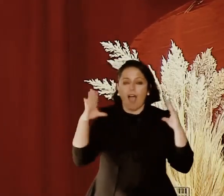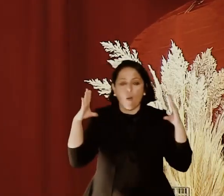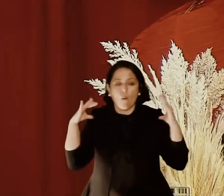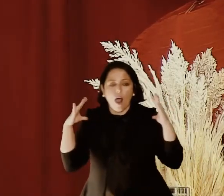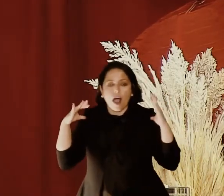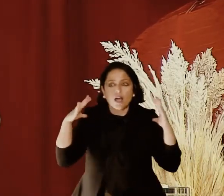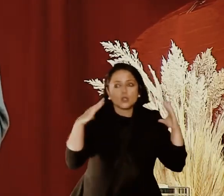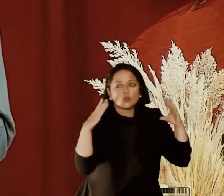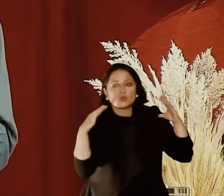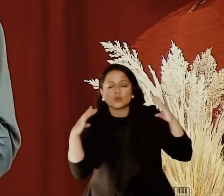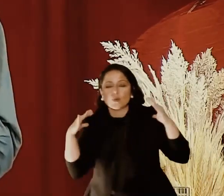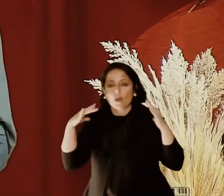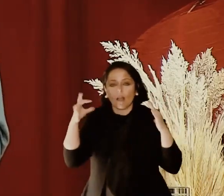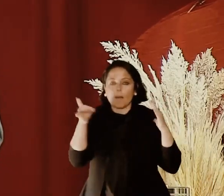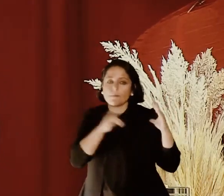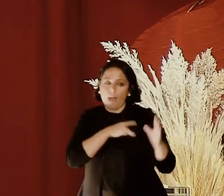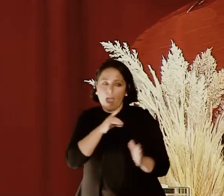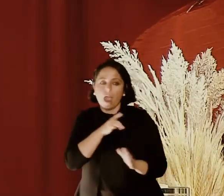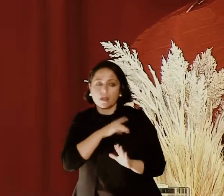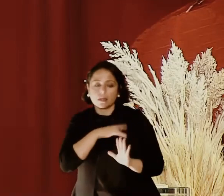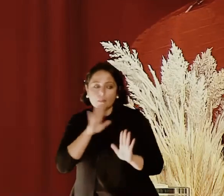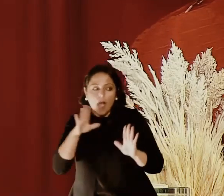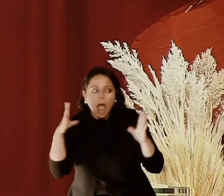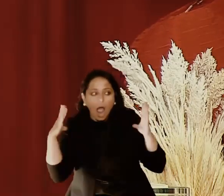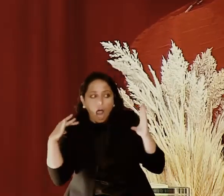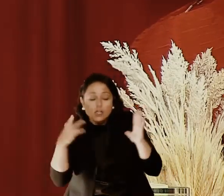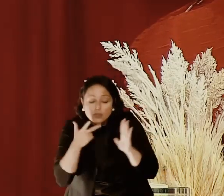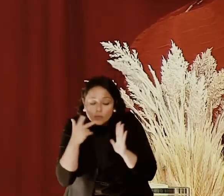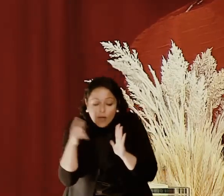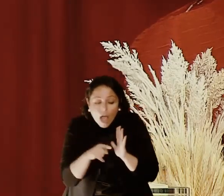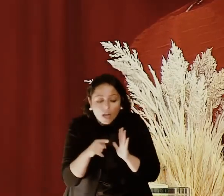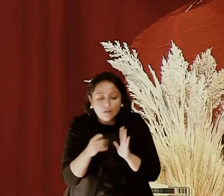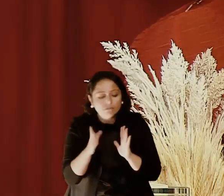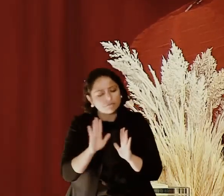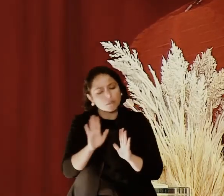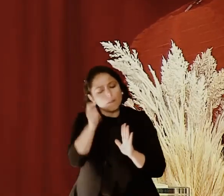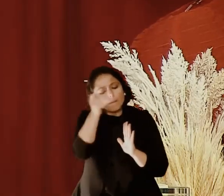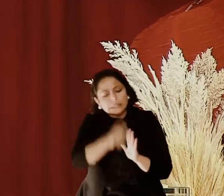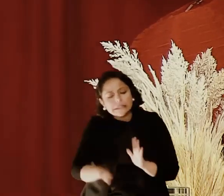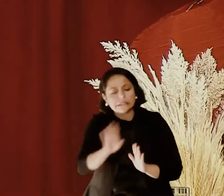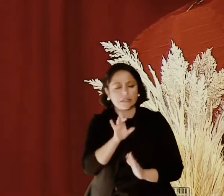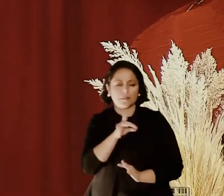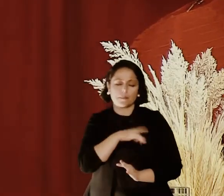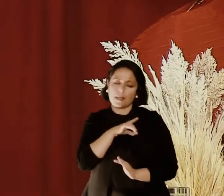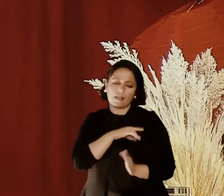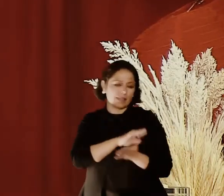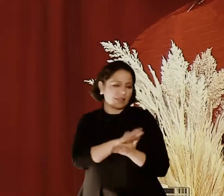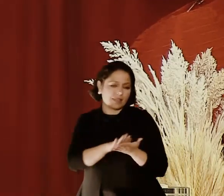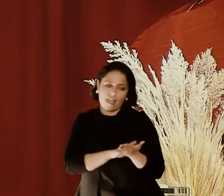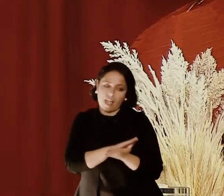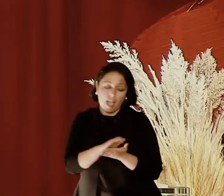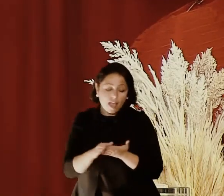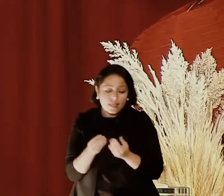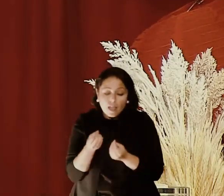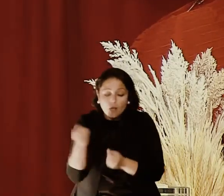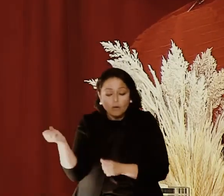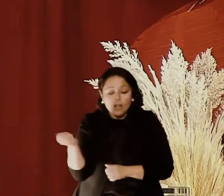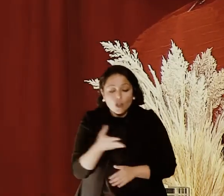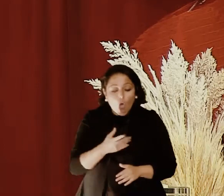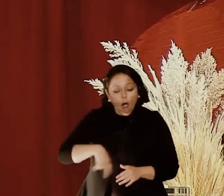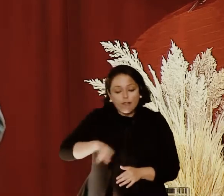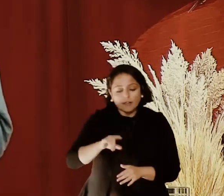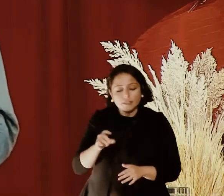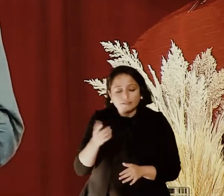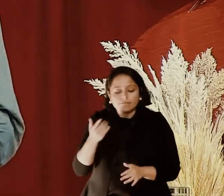vemos isso. Mas o anjo alerta os pastores: não tenham medo, estou lhes trazendo boas novas de